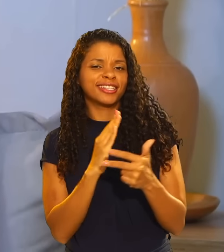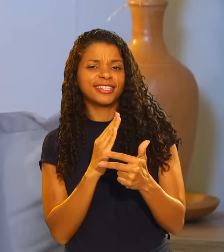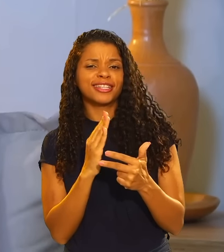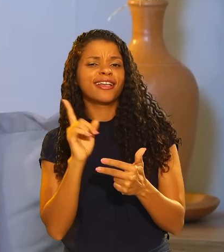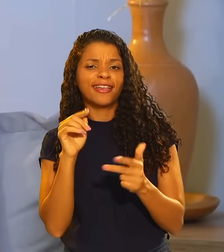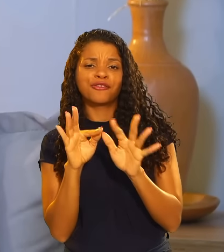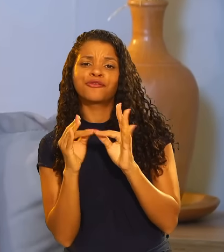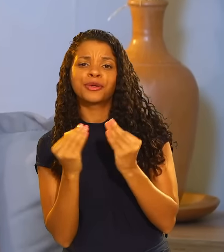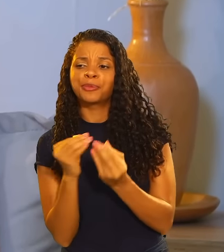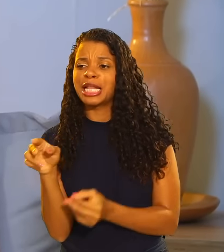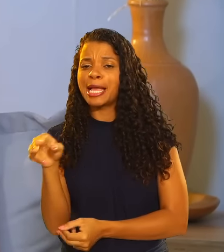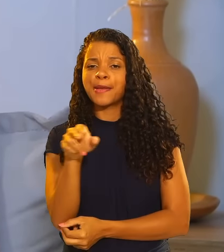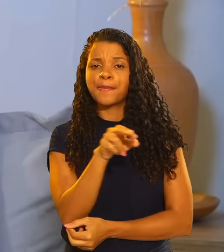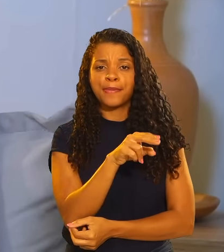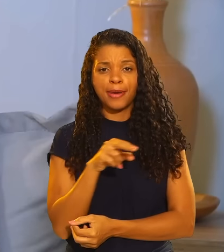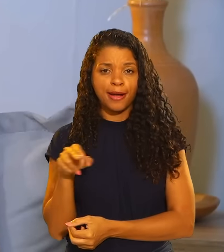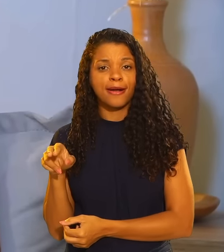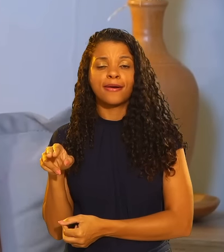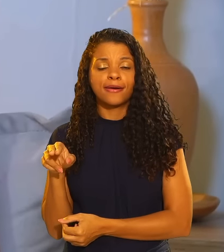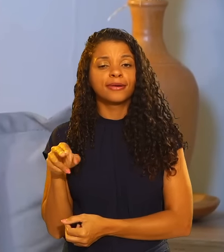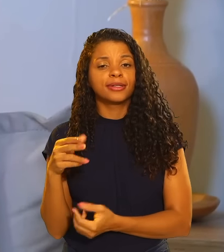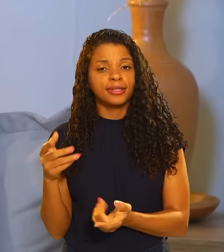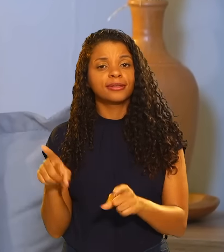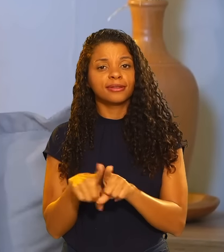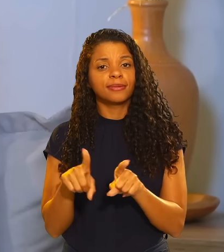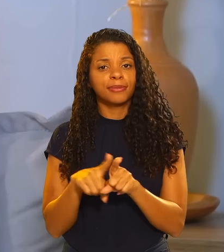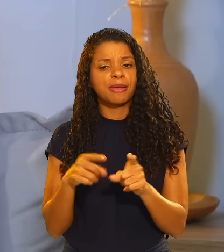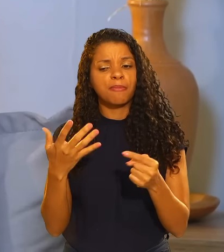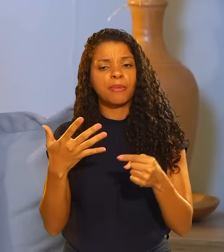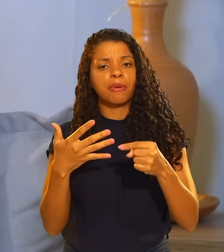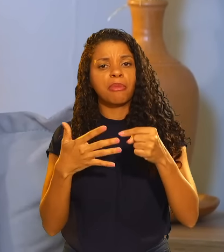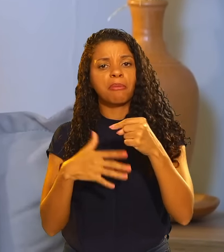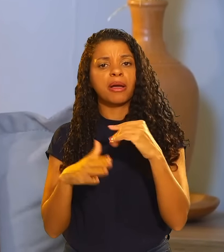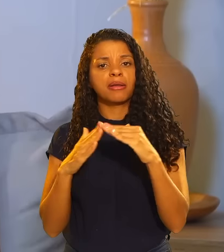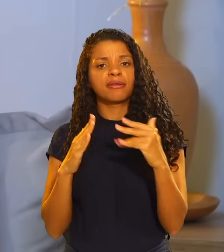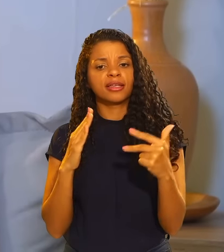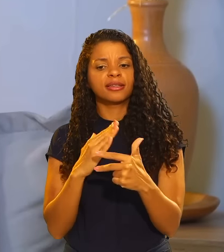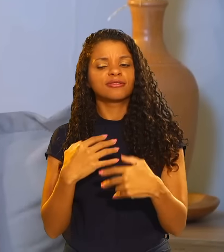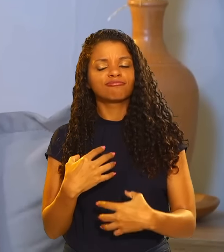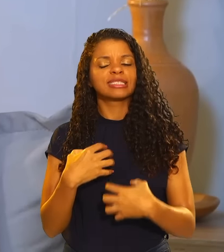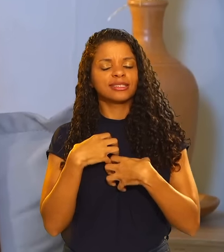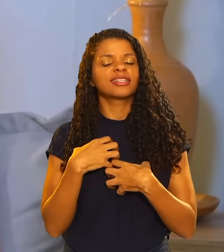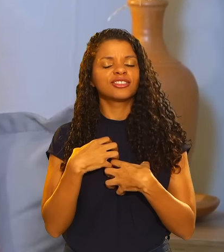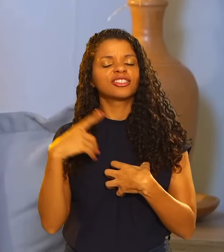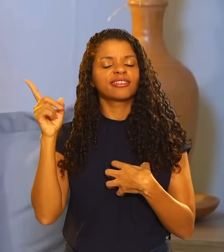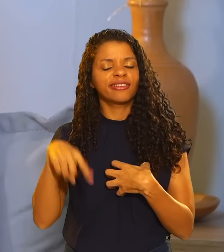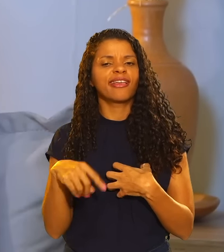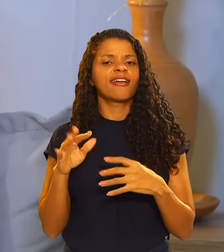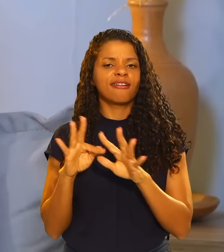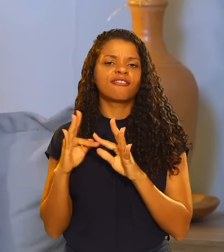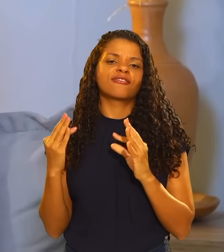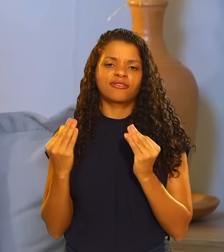na igreja nós temos que realmente nós somos a nossa família, né? Nós podemos contar uns com